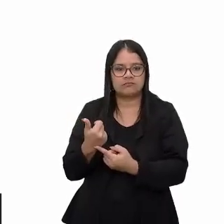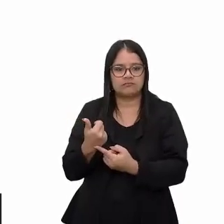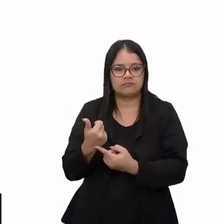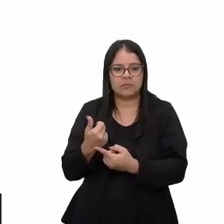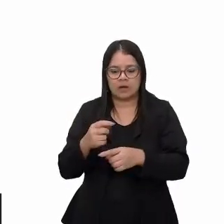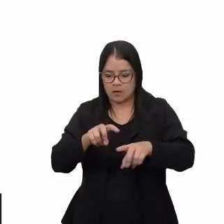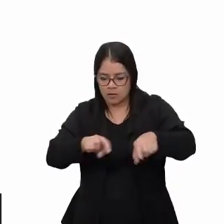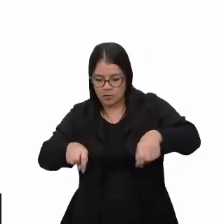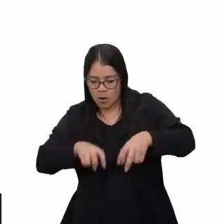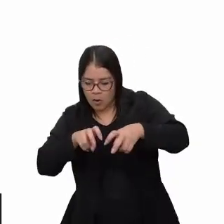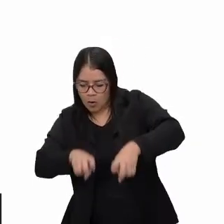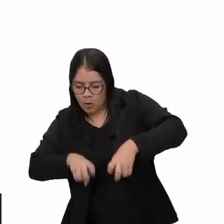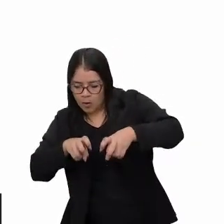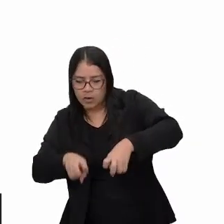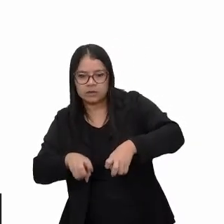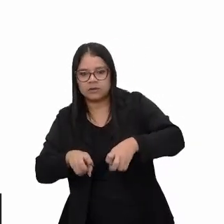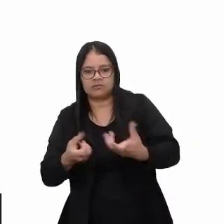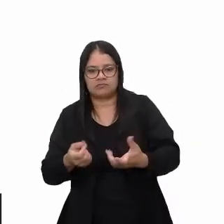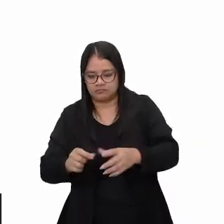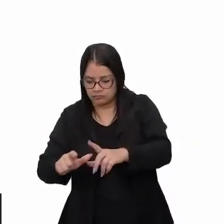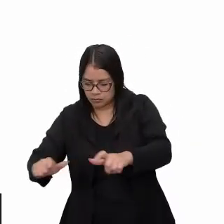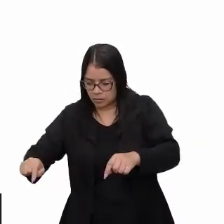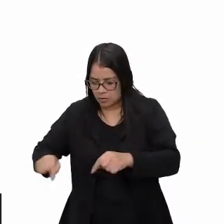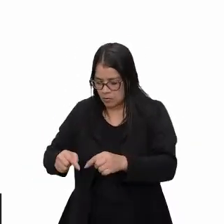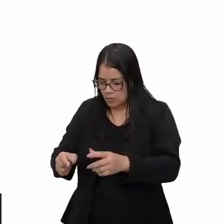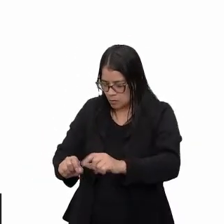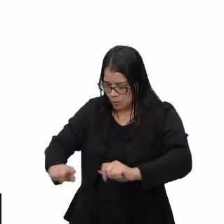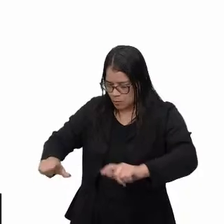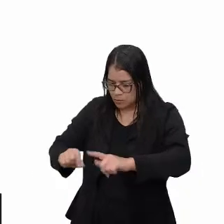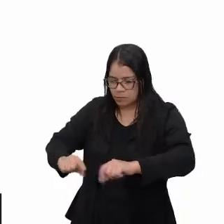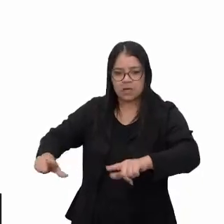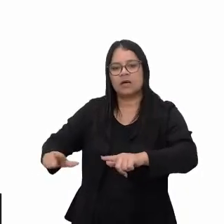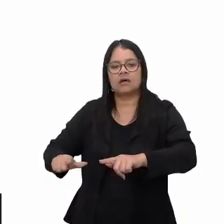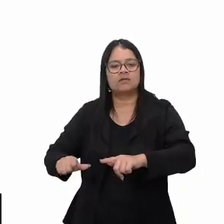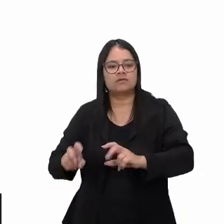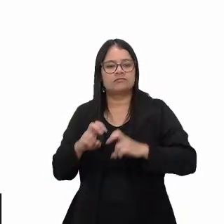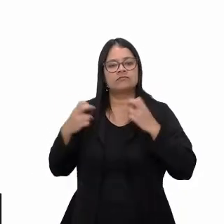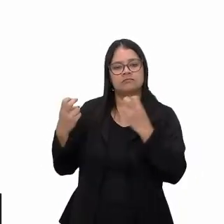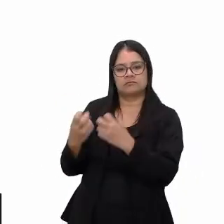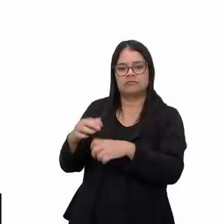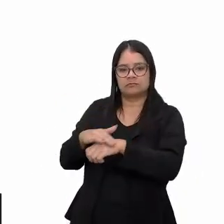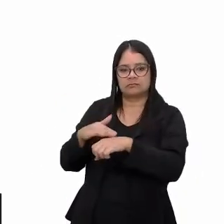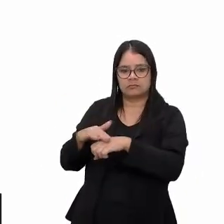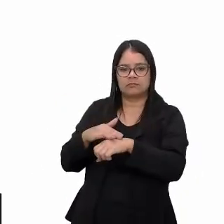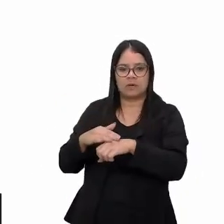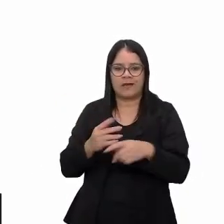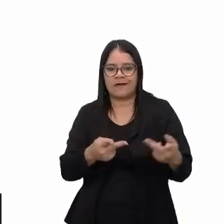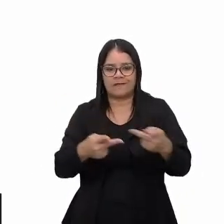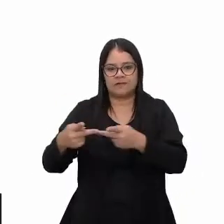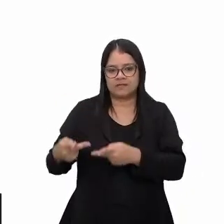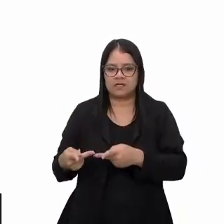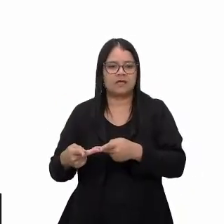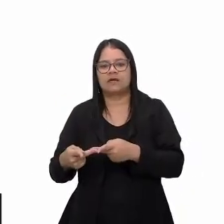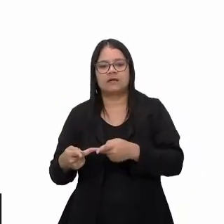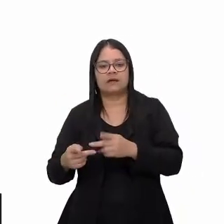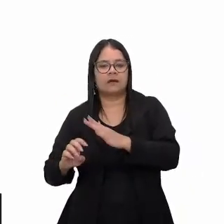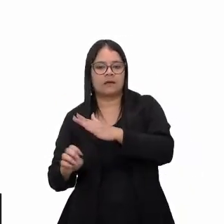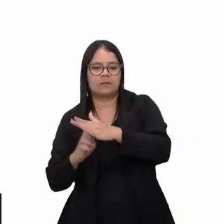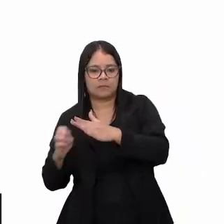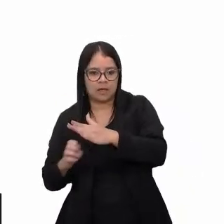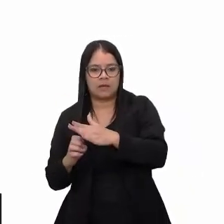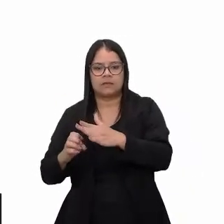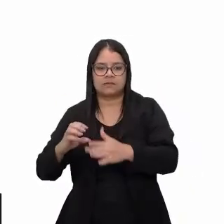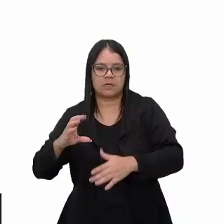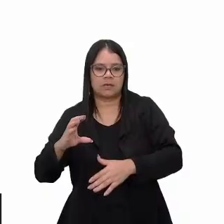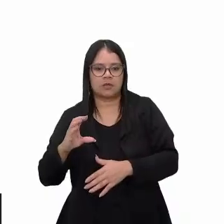hortas escolares, compostagem, rodas de conversas, pesquisas locais, visitas às cooperativas de